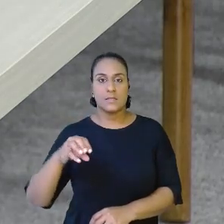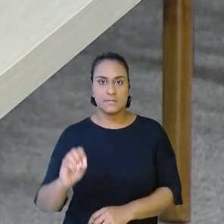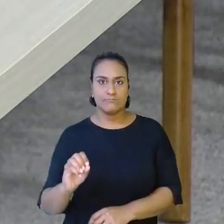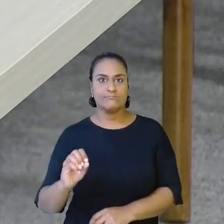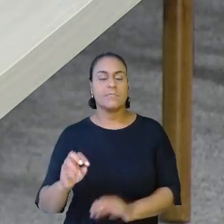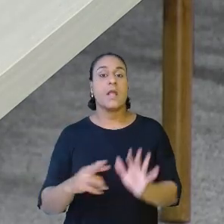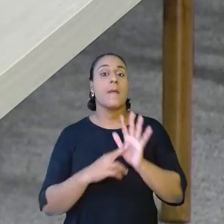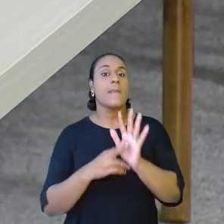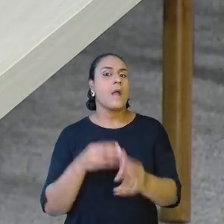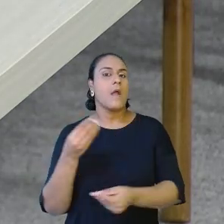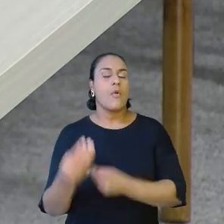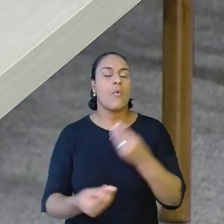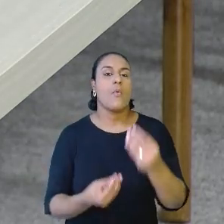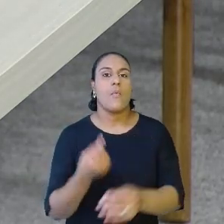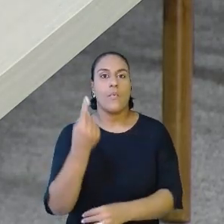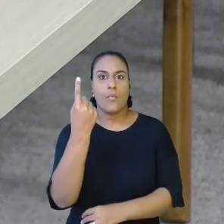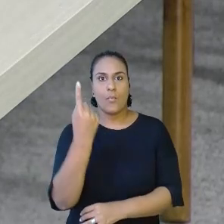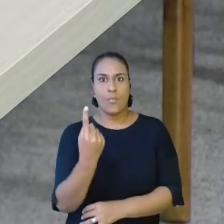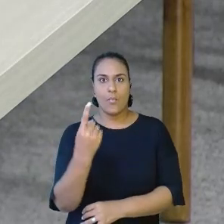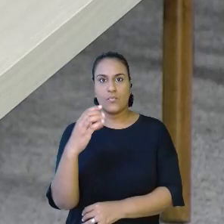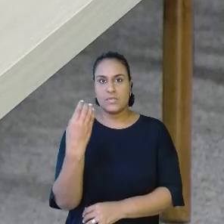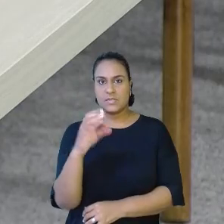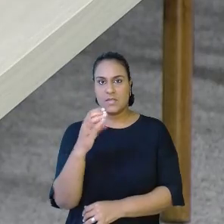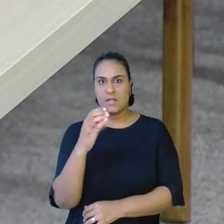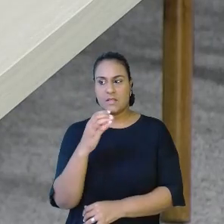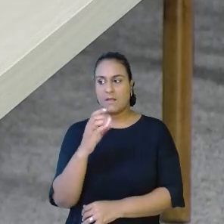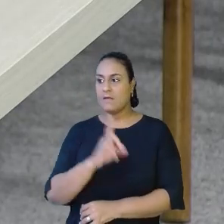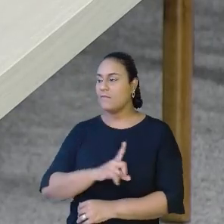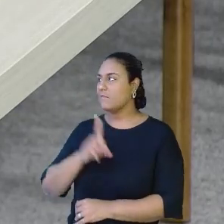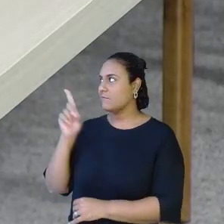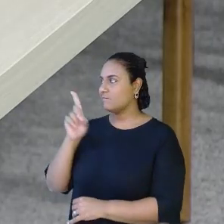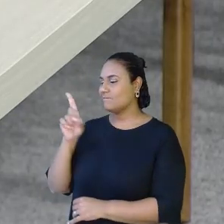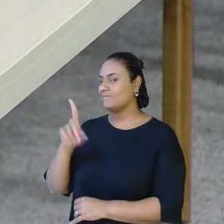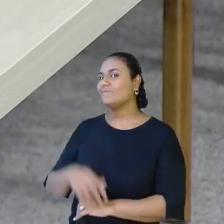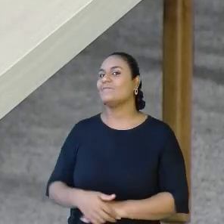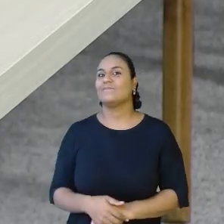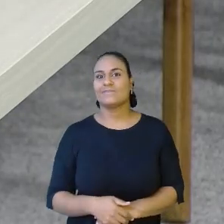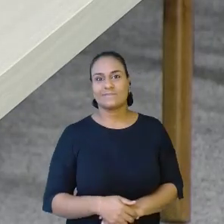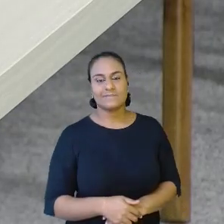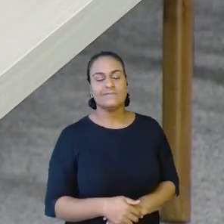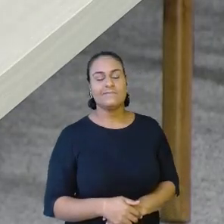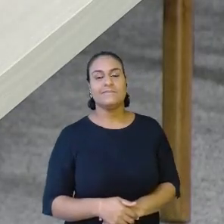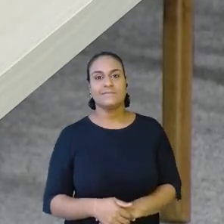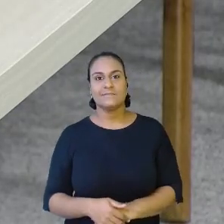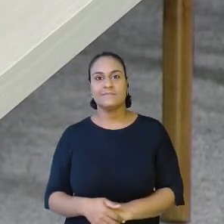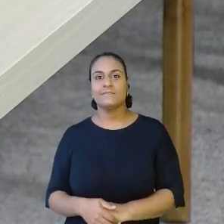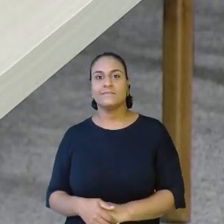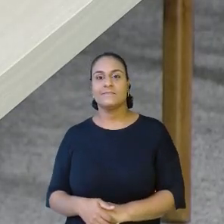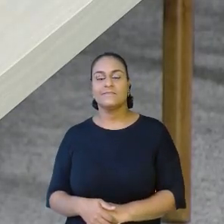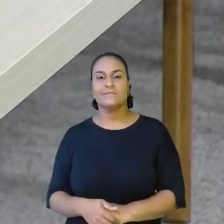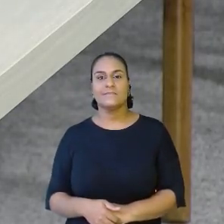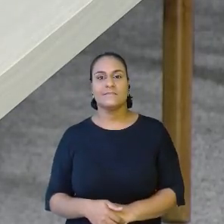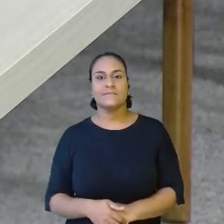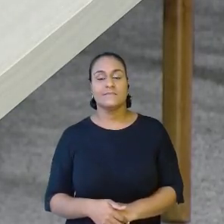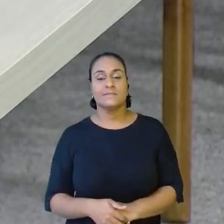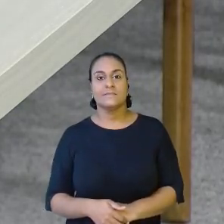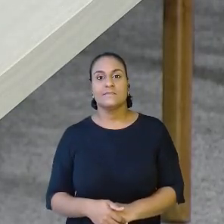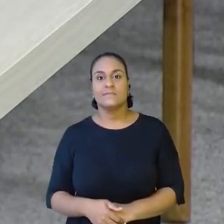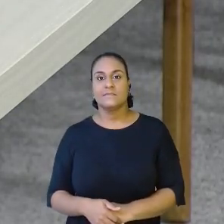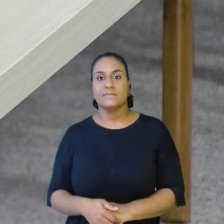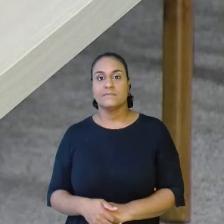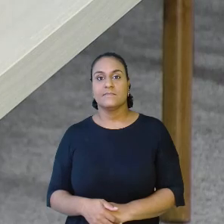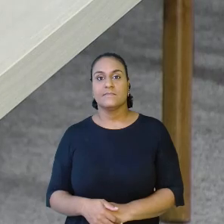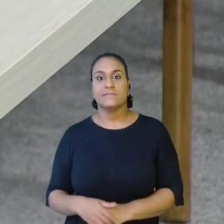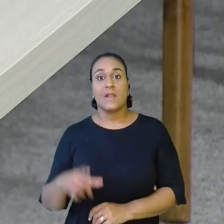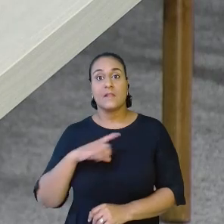centavo. Esta seria a representação dos centésimos, décimos e centésimos. Aqui